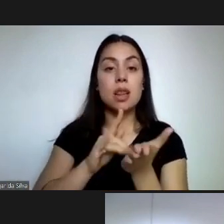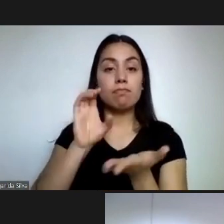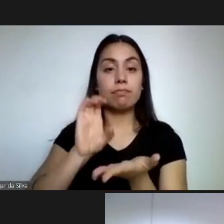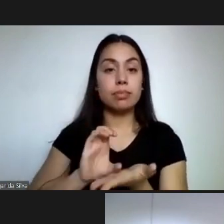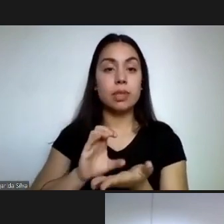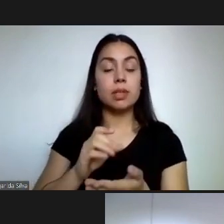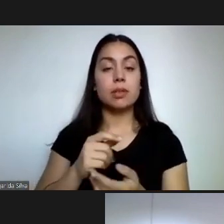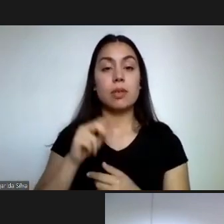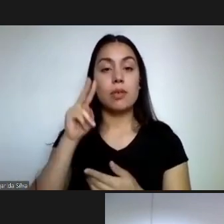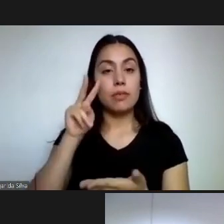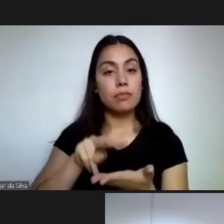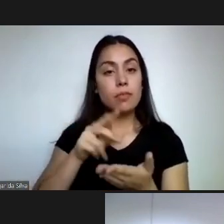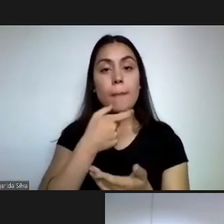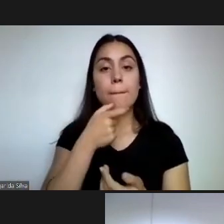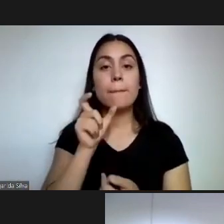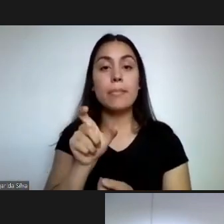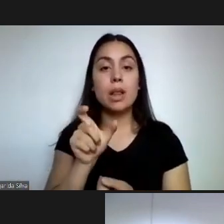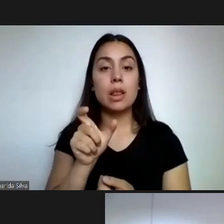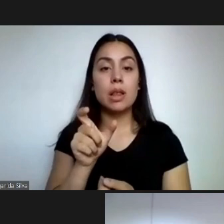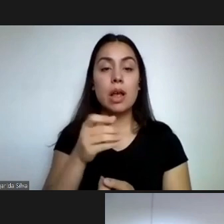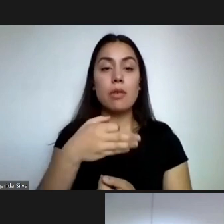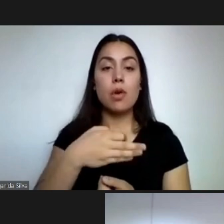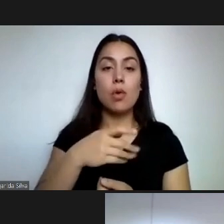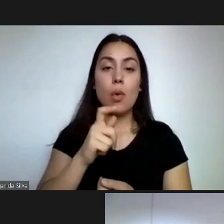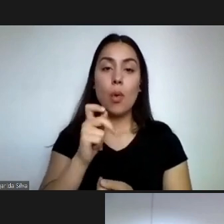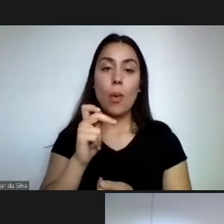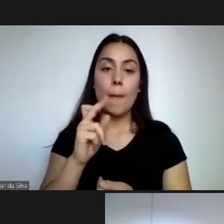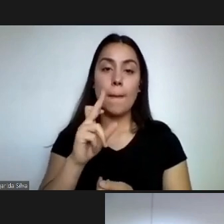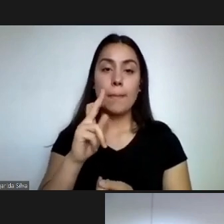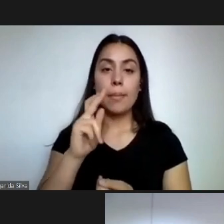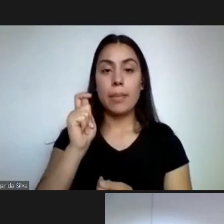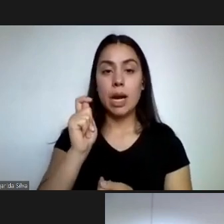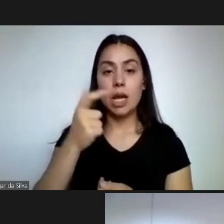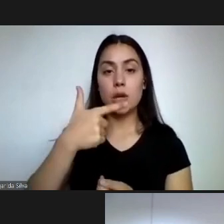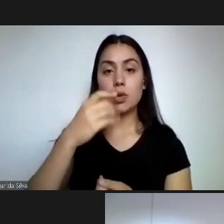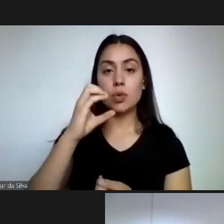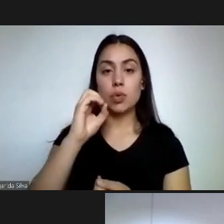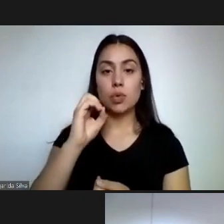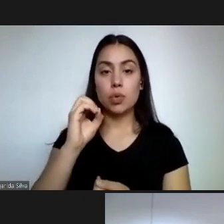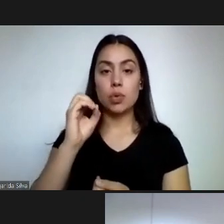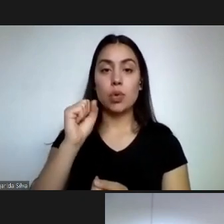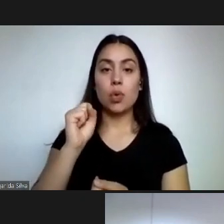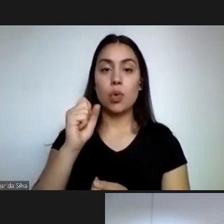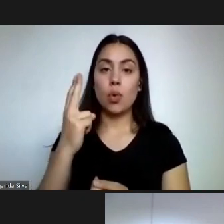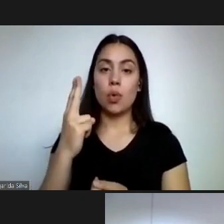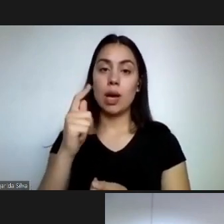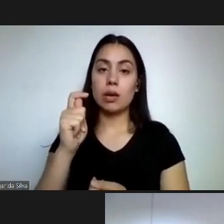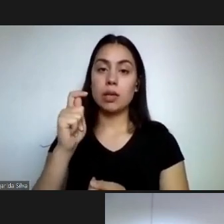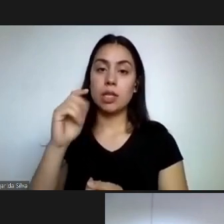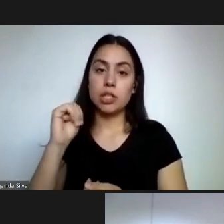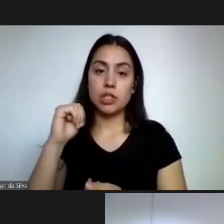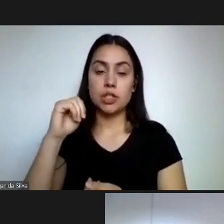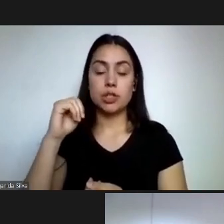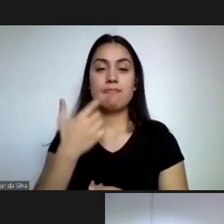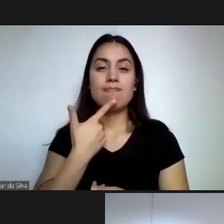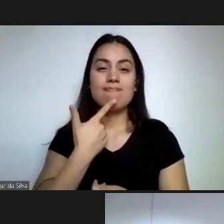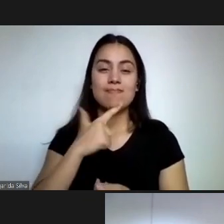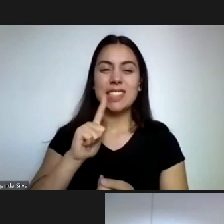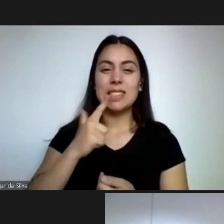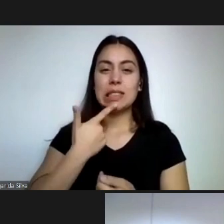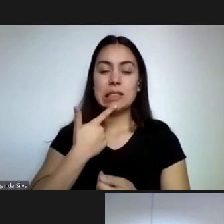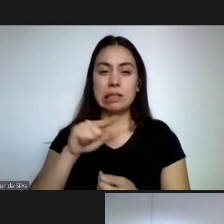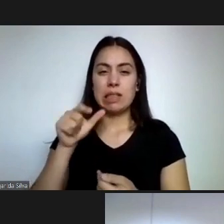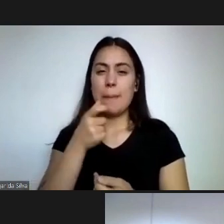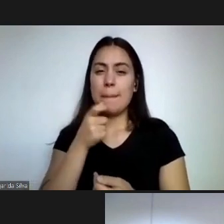existe efetivamente, que é o pratuguês, né, que é uma forma de discriminação linguística e discriminação dos falantes